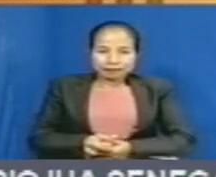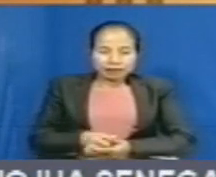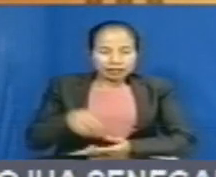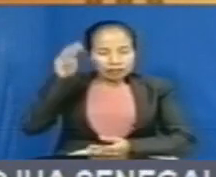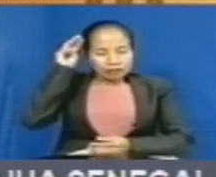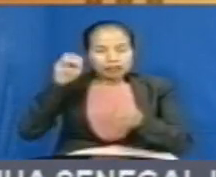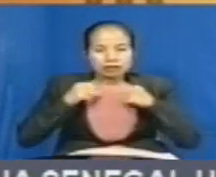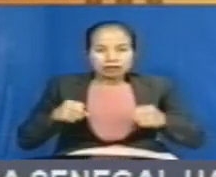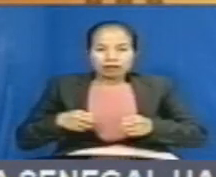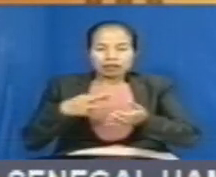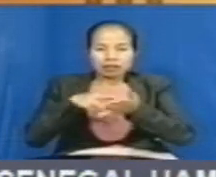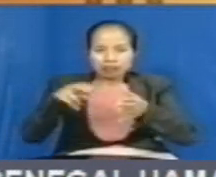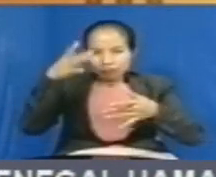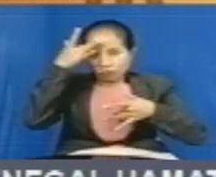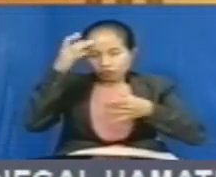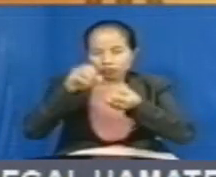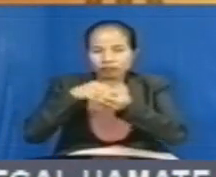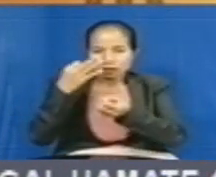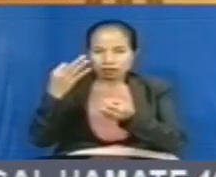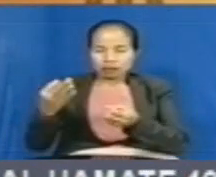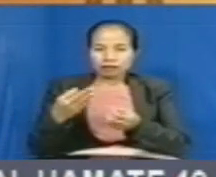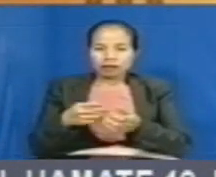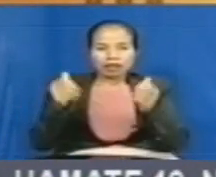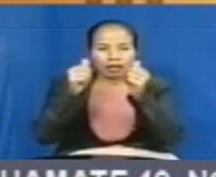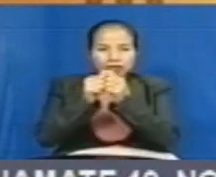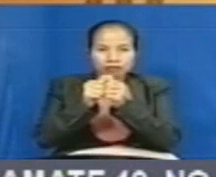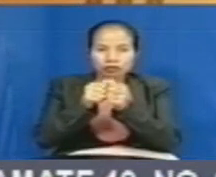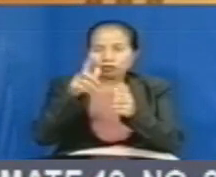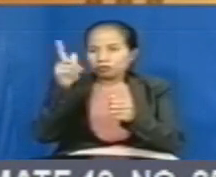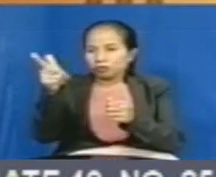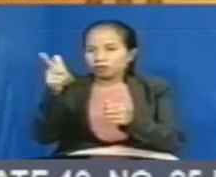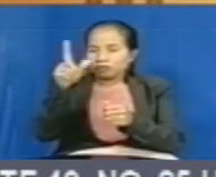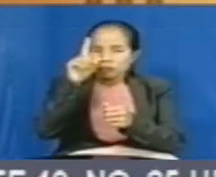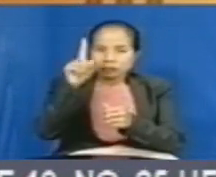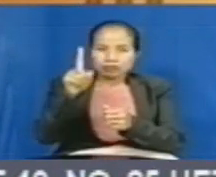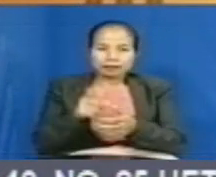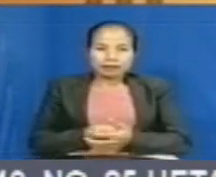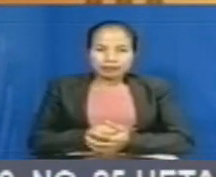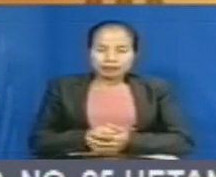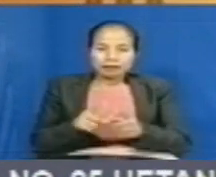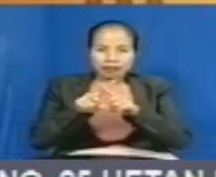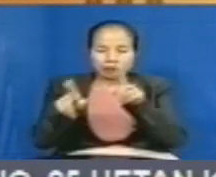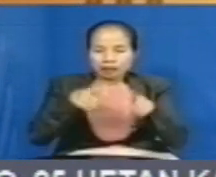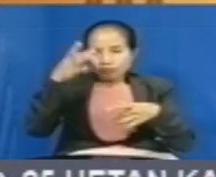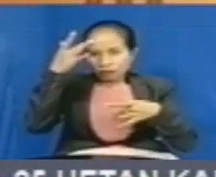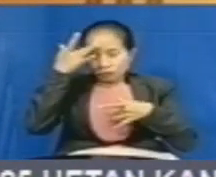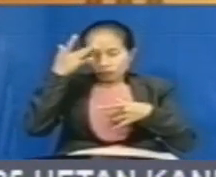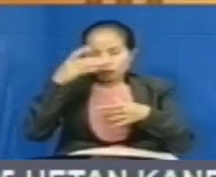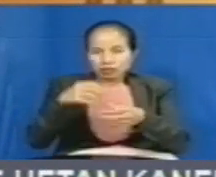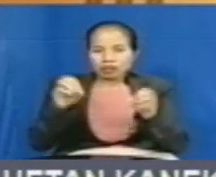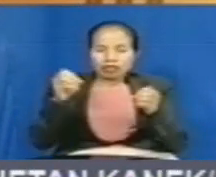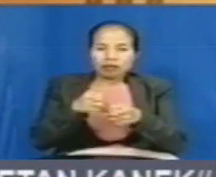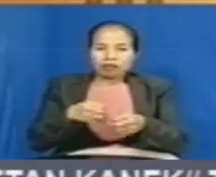Ministerul Saúde răzește cazul COVID-19, hamutu cu ronul resin ide. Mai bine paciente sira, la